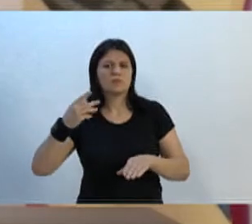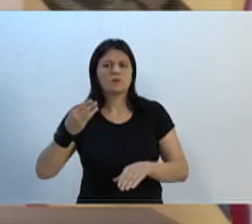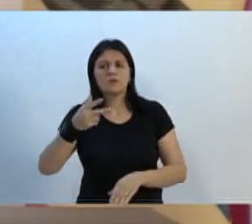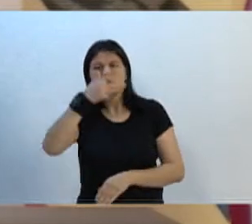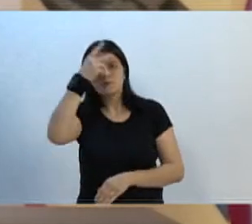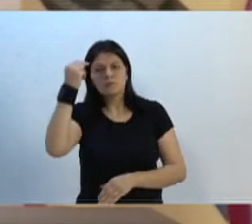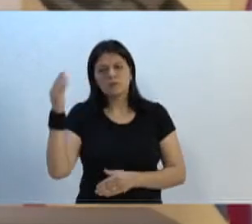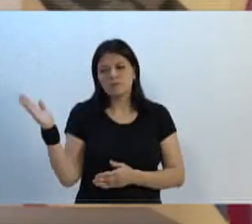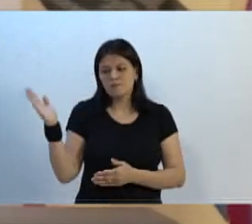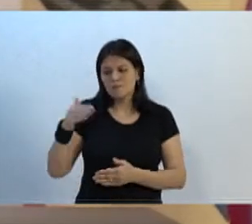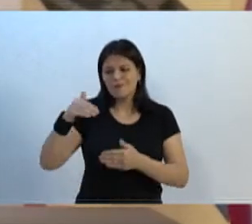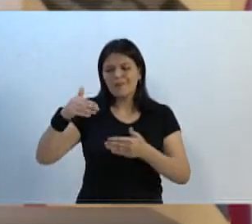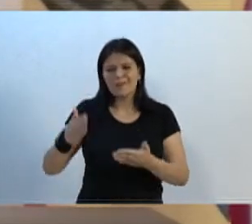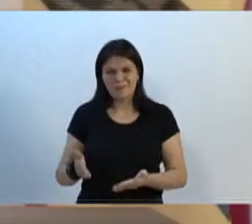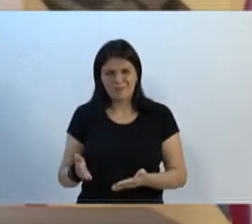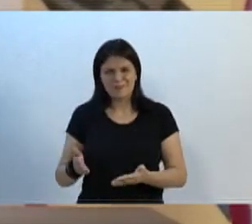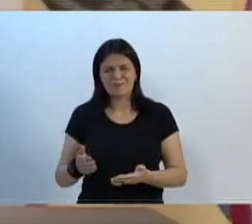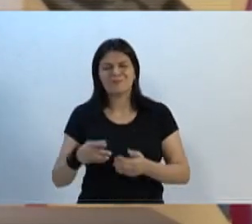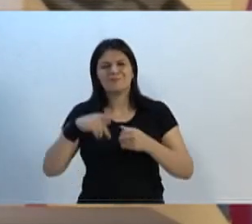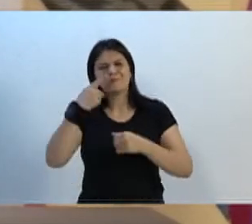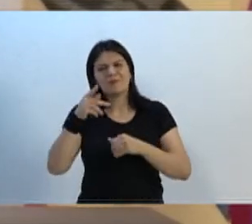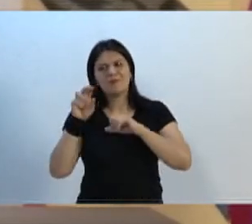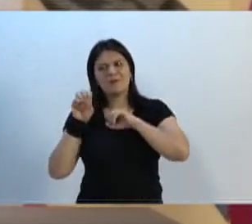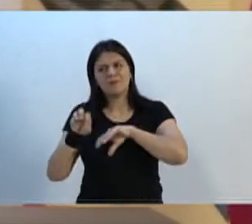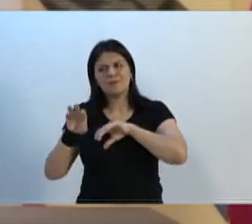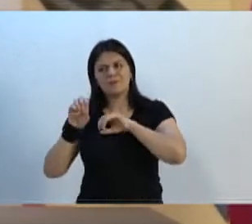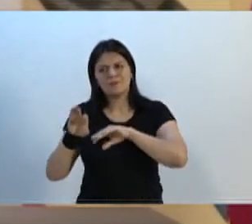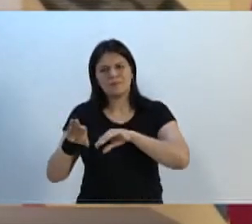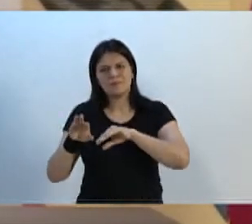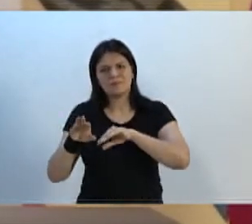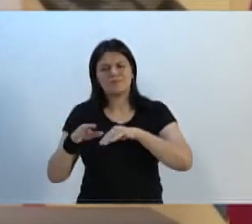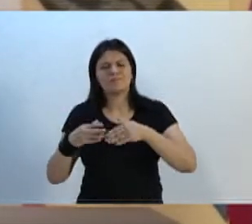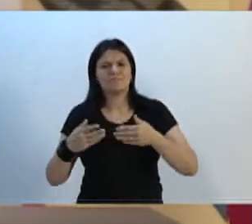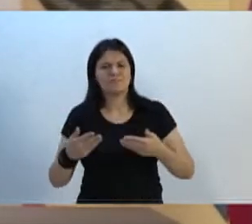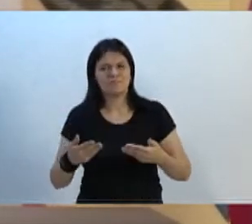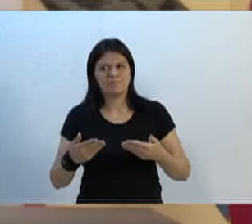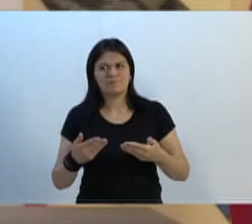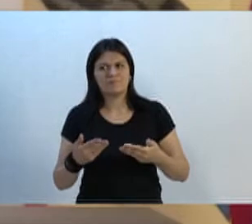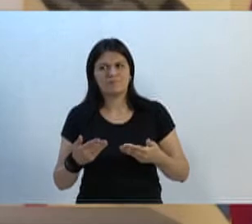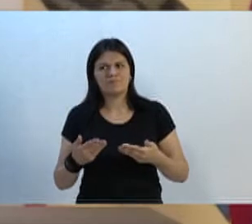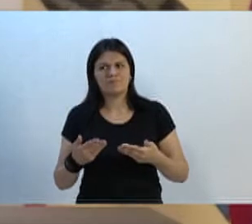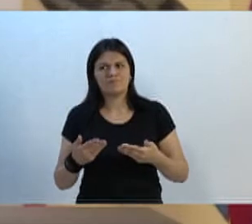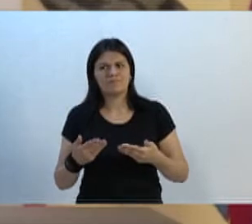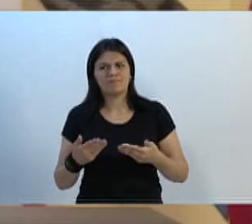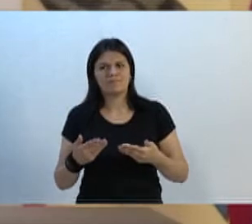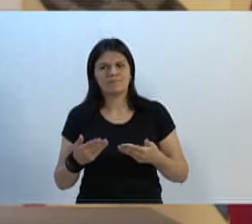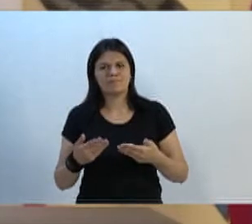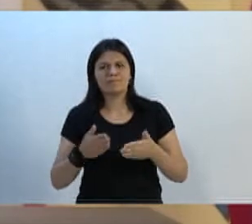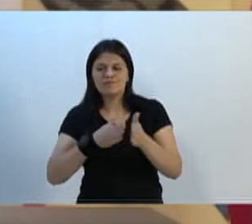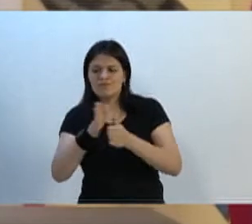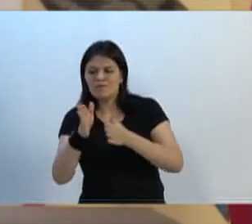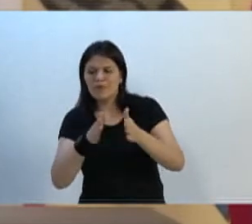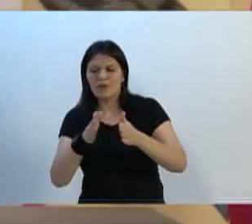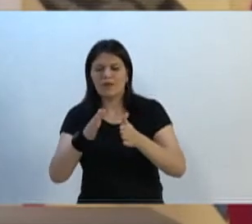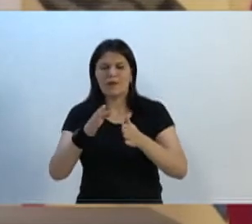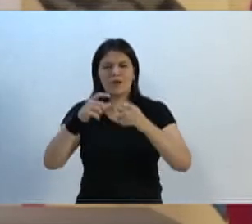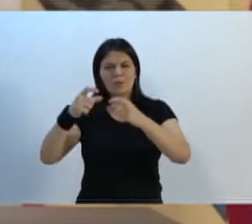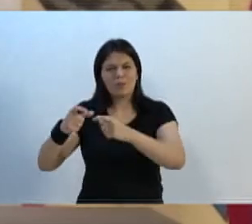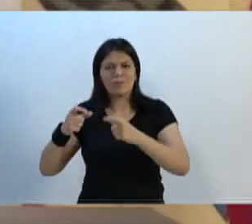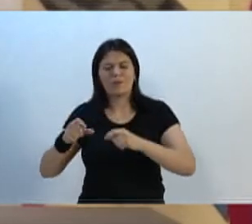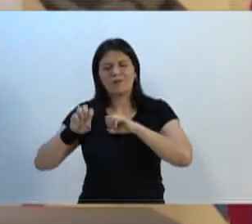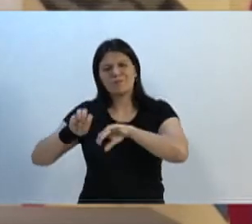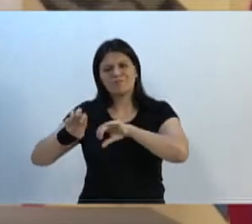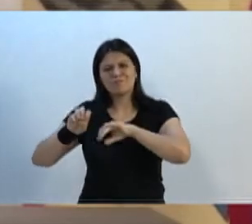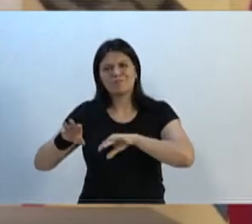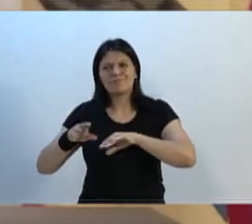que estão aqui falar de educação quando a gente está nos locais de educação é